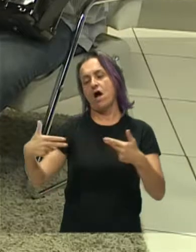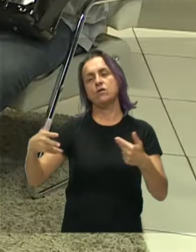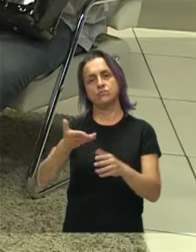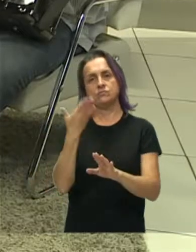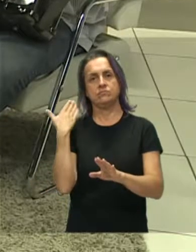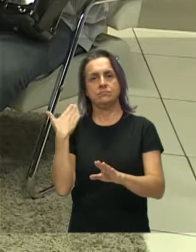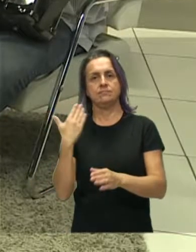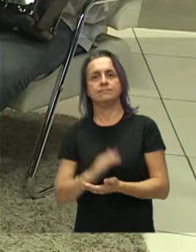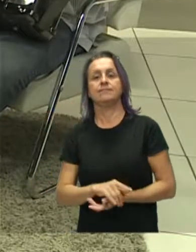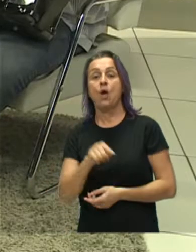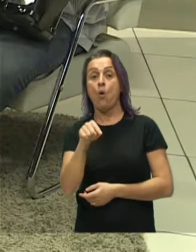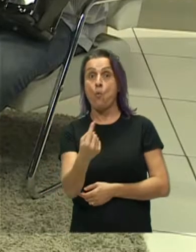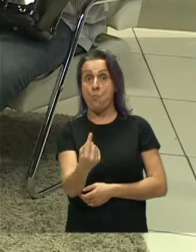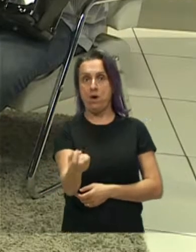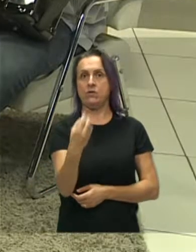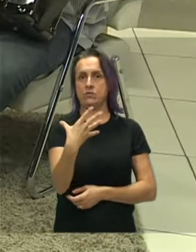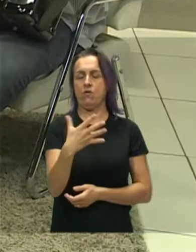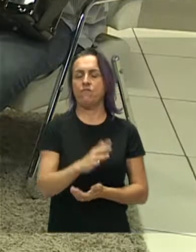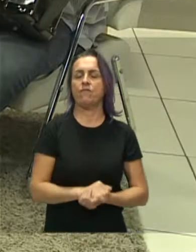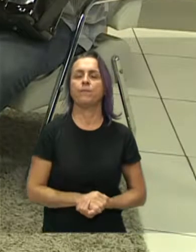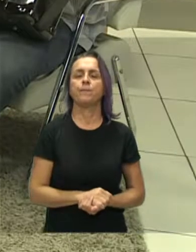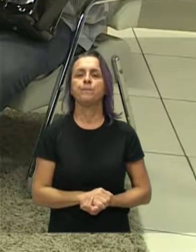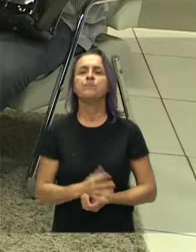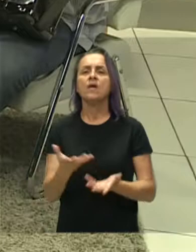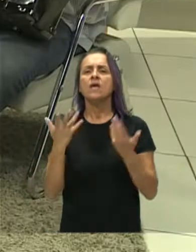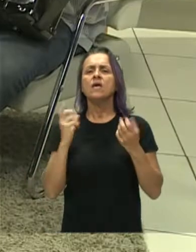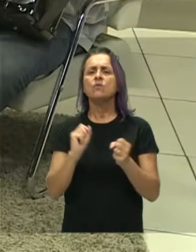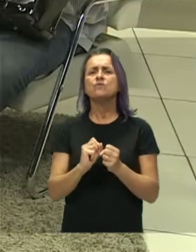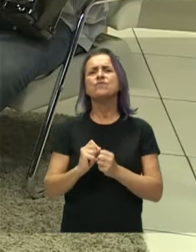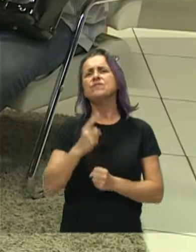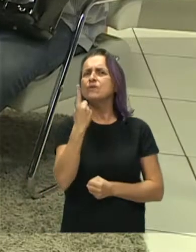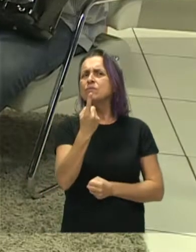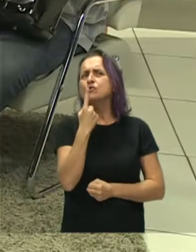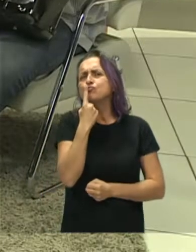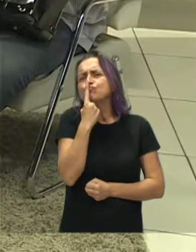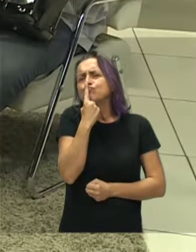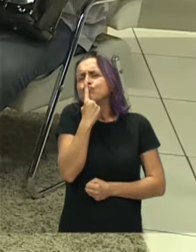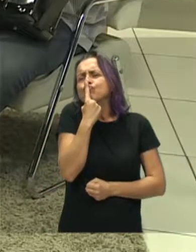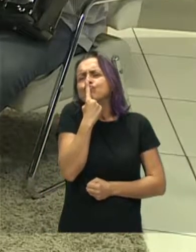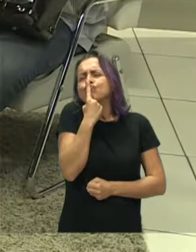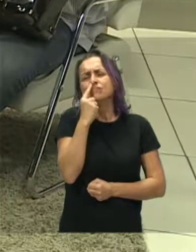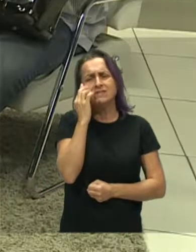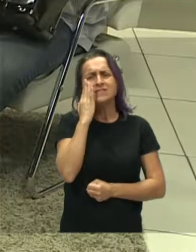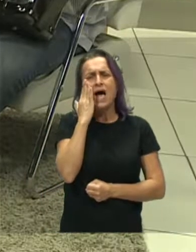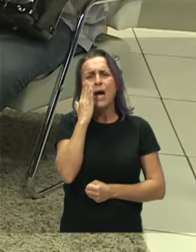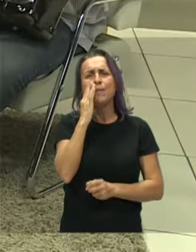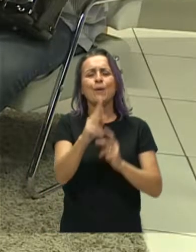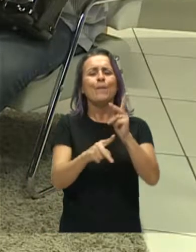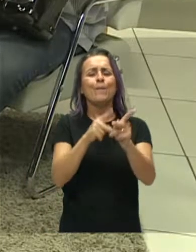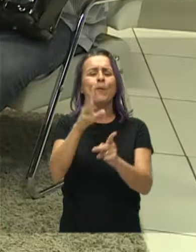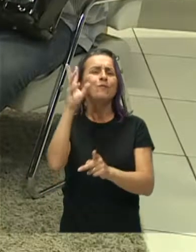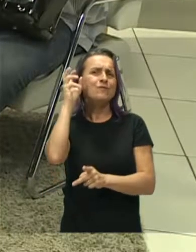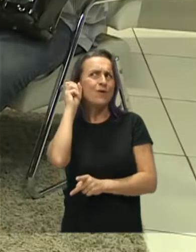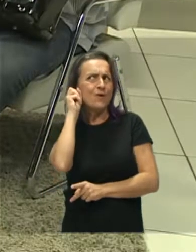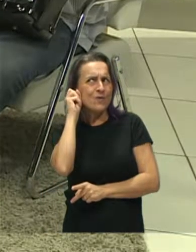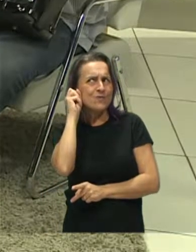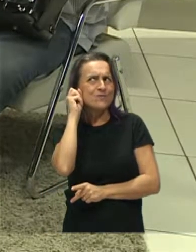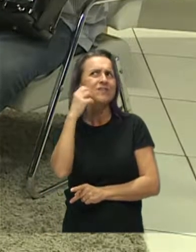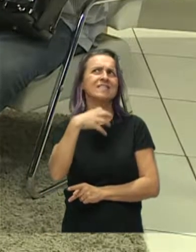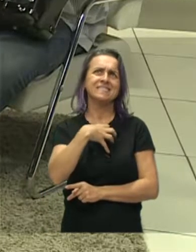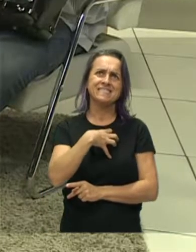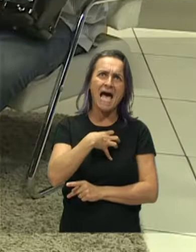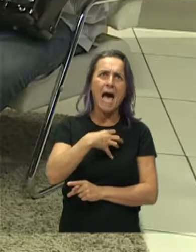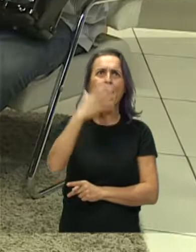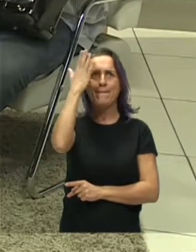gravado. E eu quis fazer justamente para ser bem íntimo mesmo, né? O público escutando as minhas músicas pelos